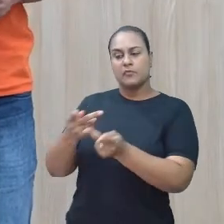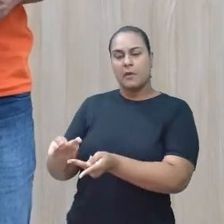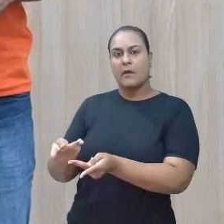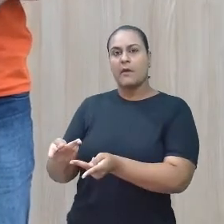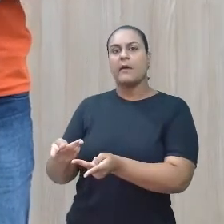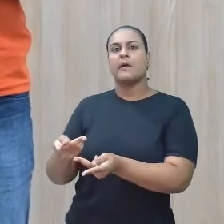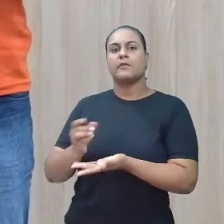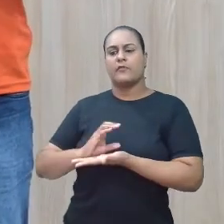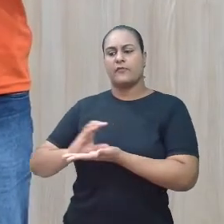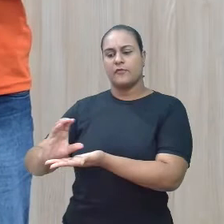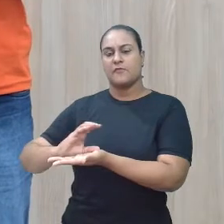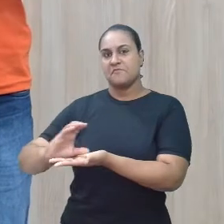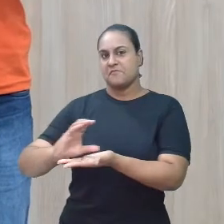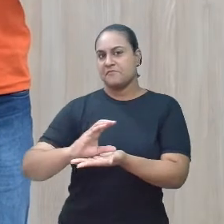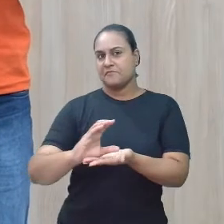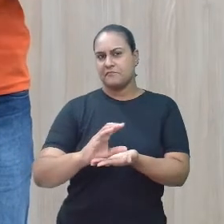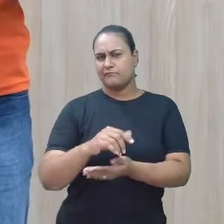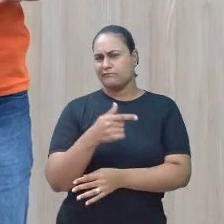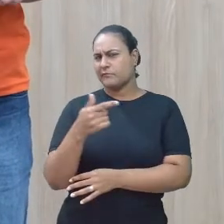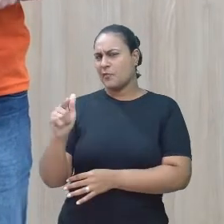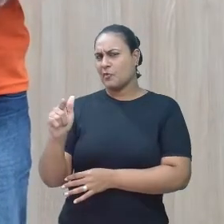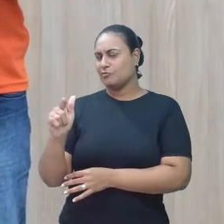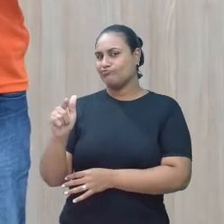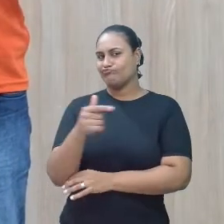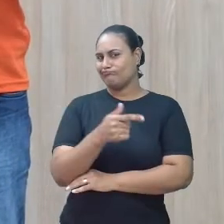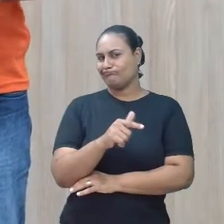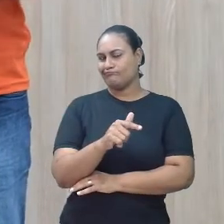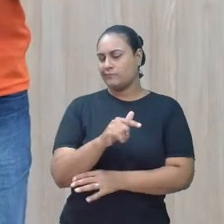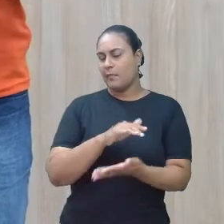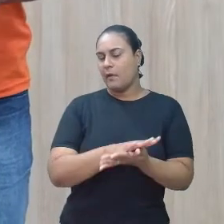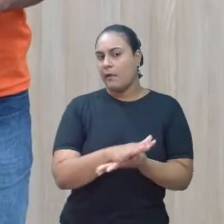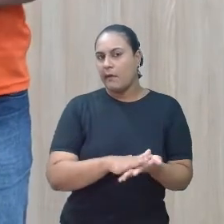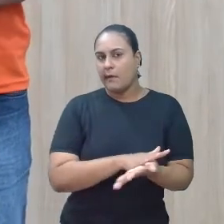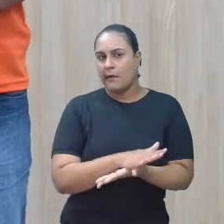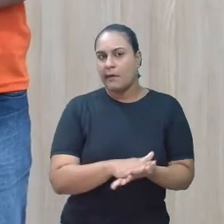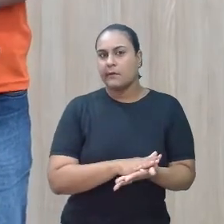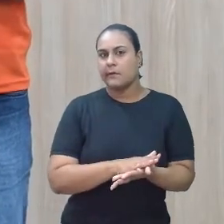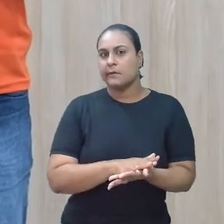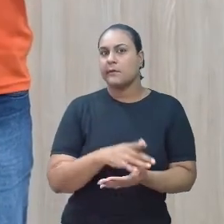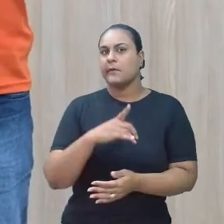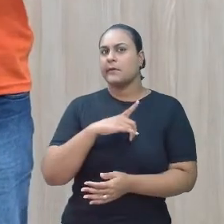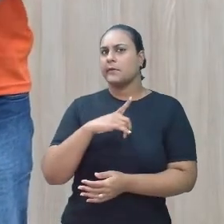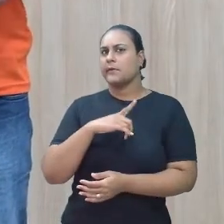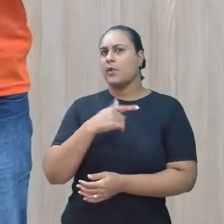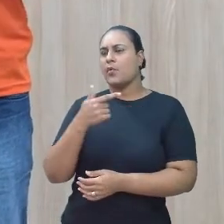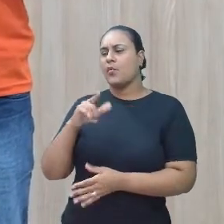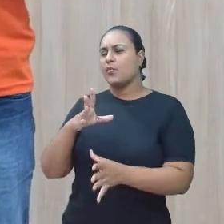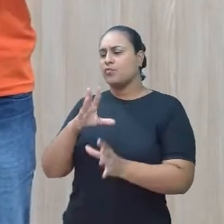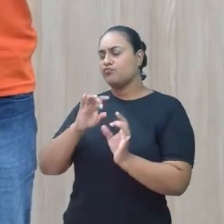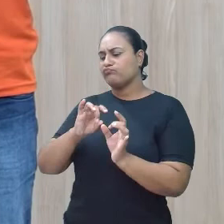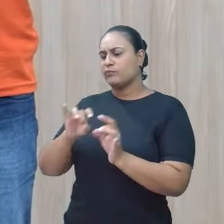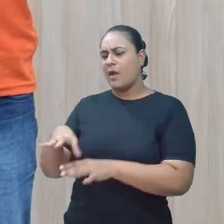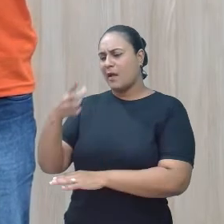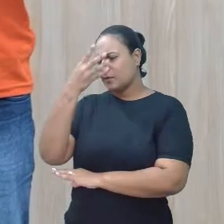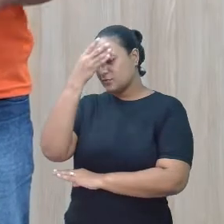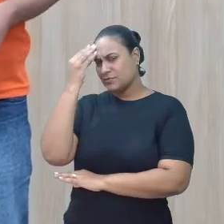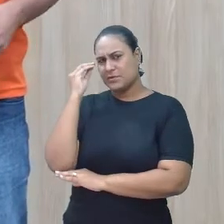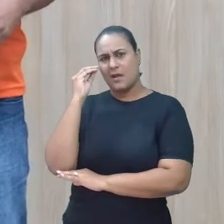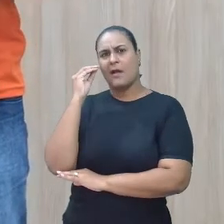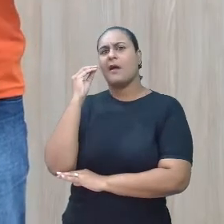recebem financiamentos, e outros nem tanto. E alguns, inclusive, ficam relegados ao esquecimento,